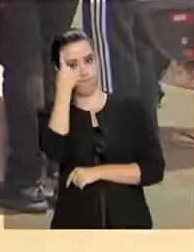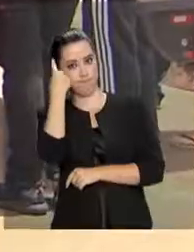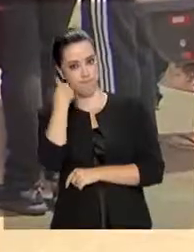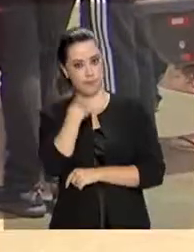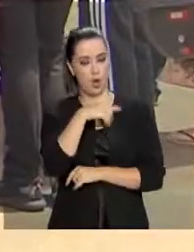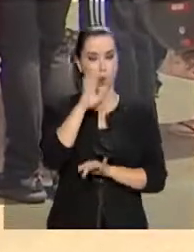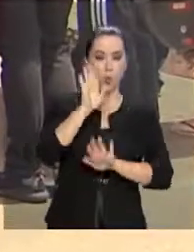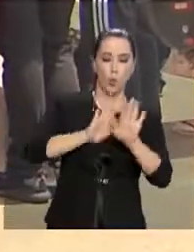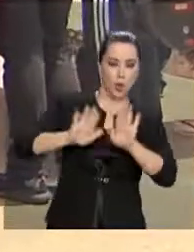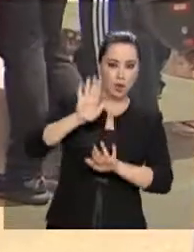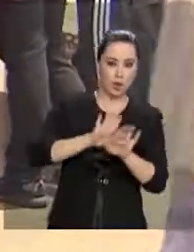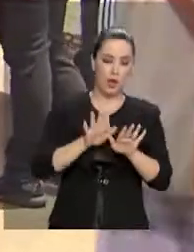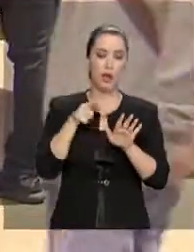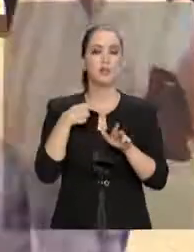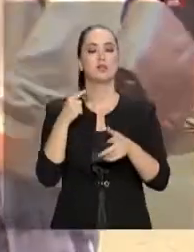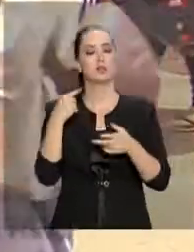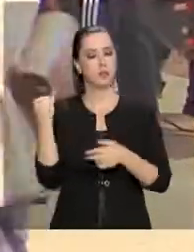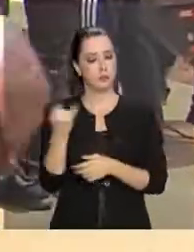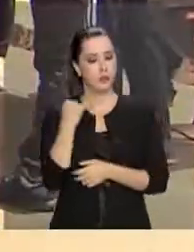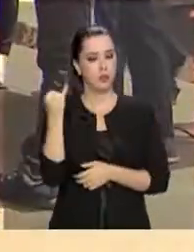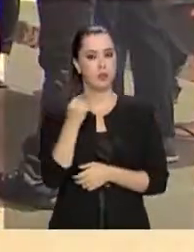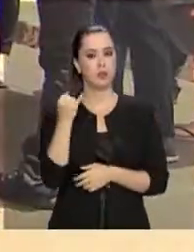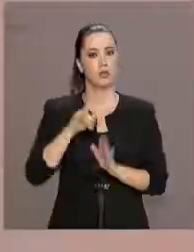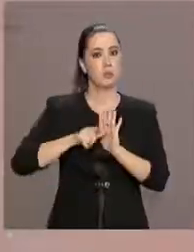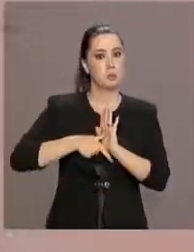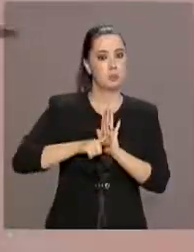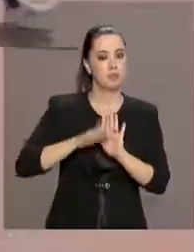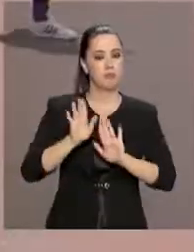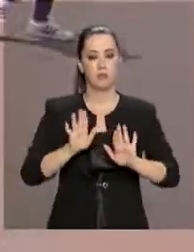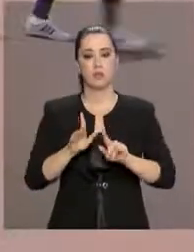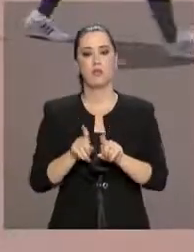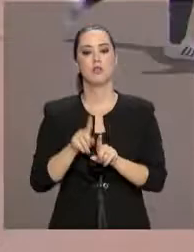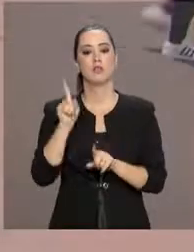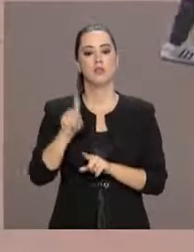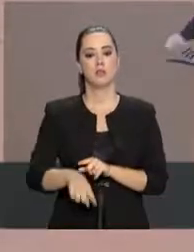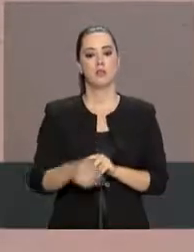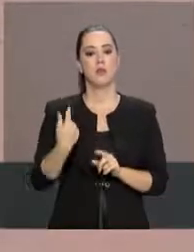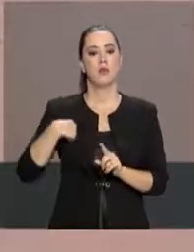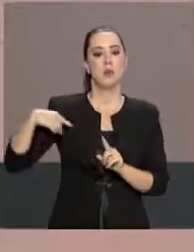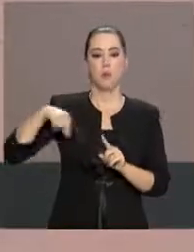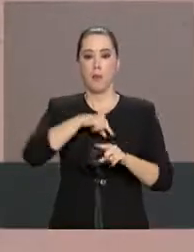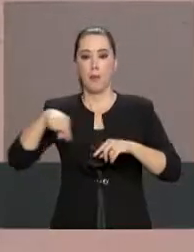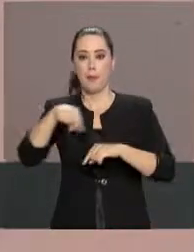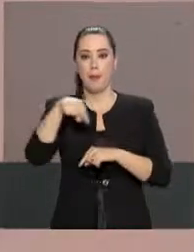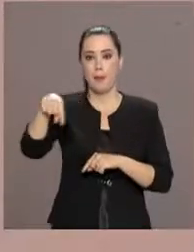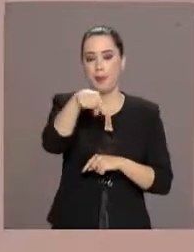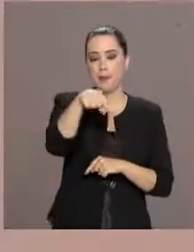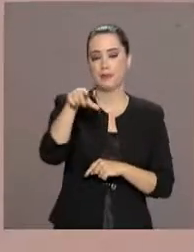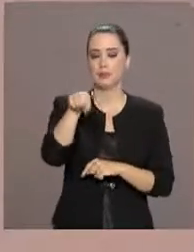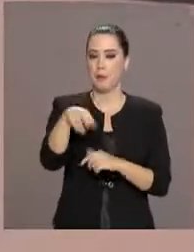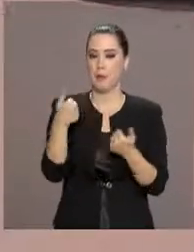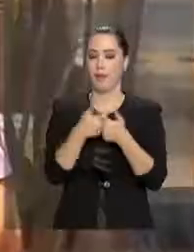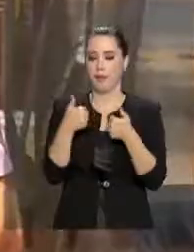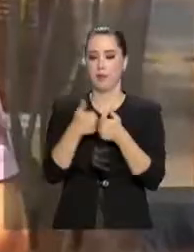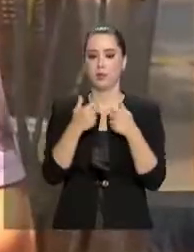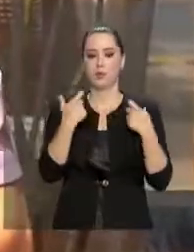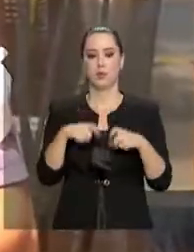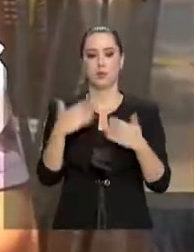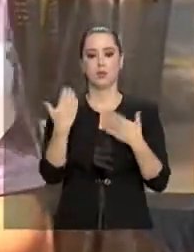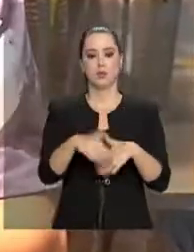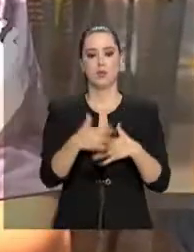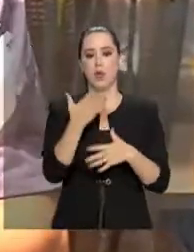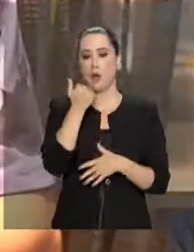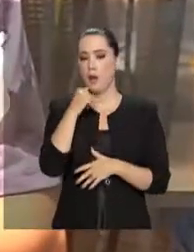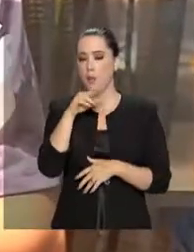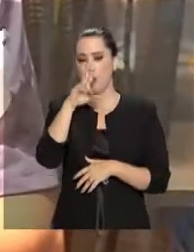cuidado ainda foi considerado pouco para não se atrasar. E valeu até driblar o trânsito perto do local de prova,